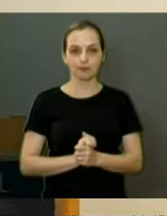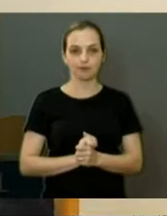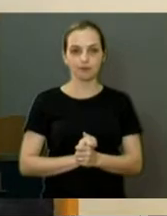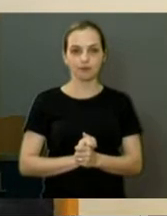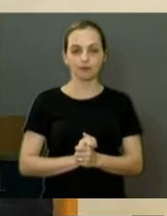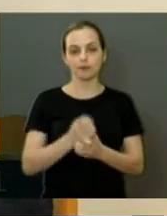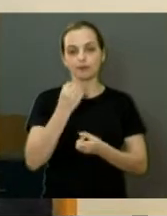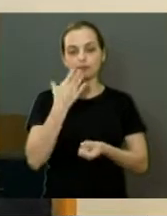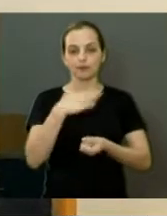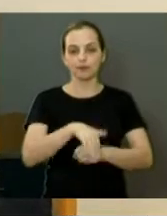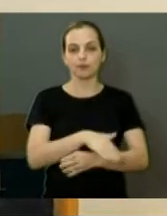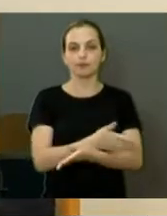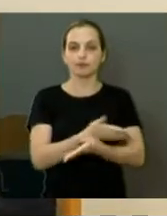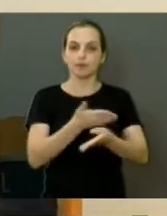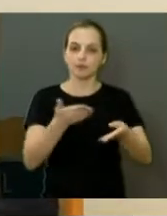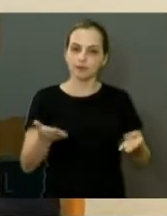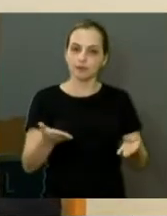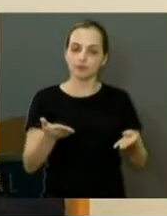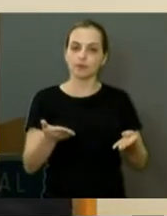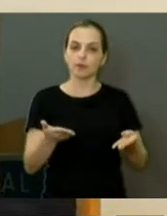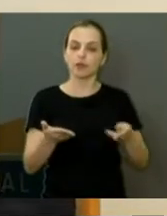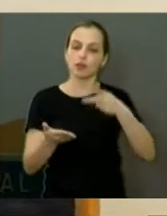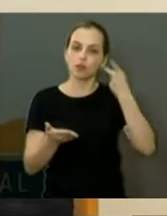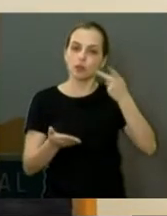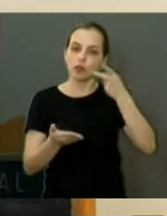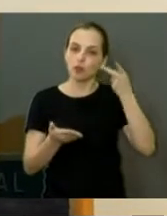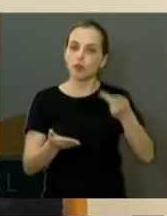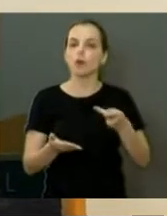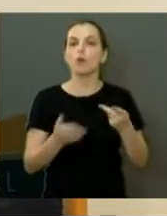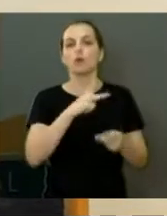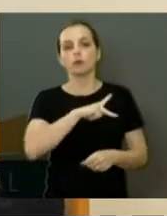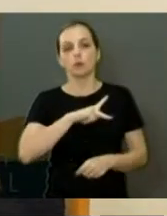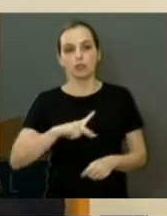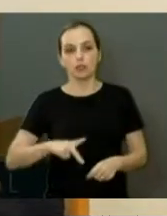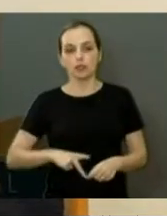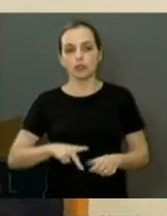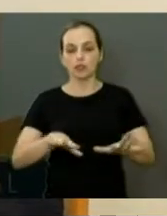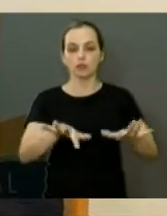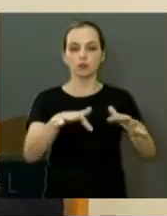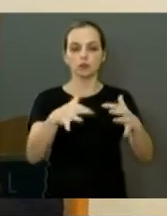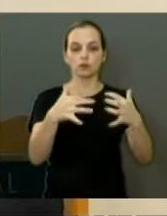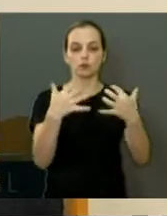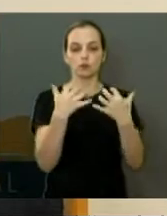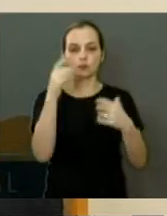Boa noite, senhor presidente, à mesa, nomes vereadores, os que nos ouvem, que nos assistem.